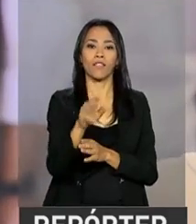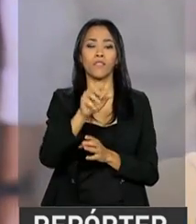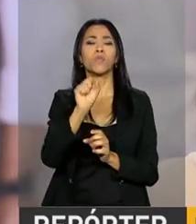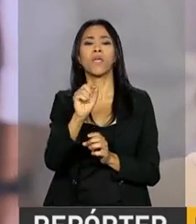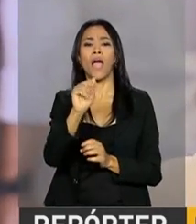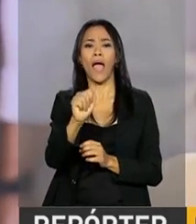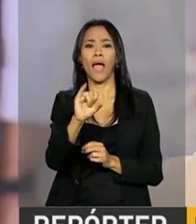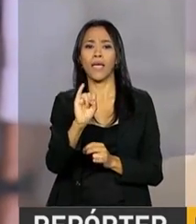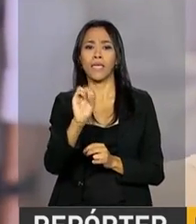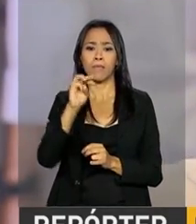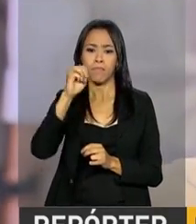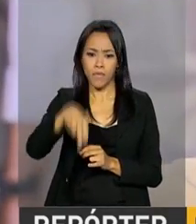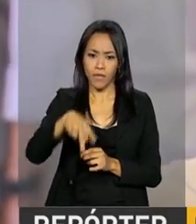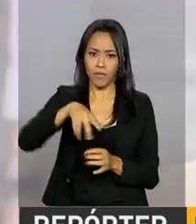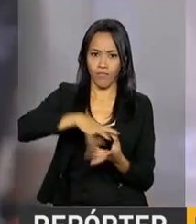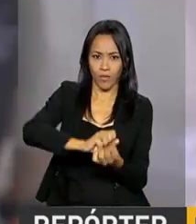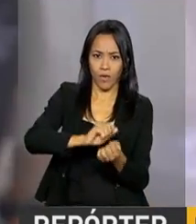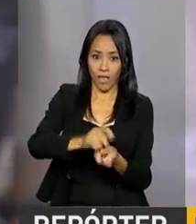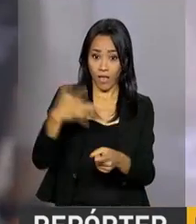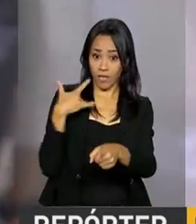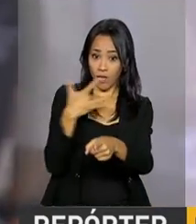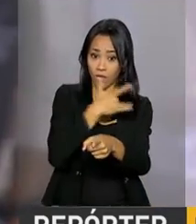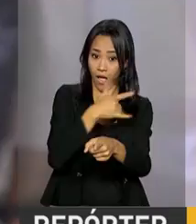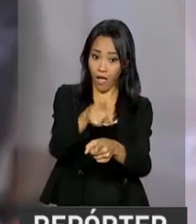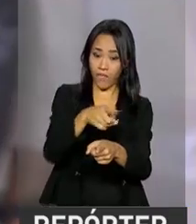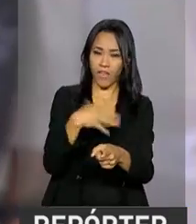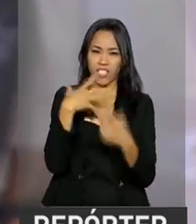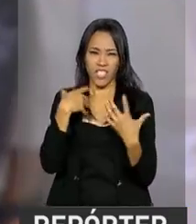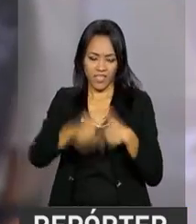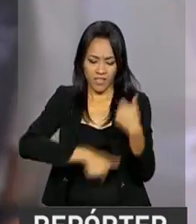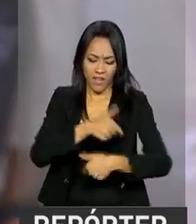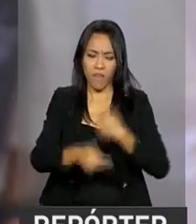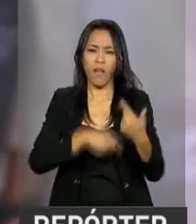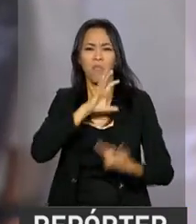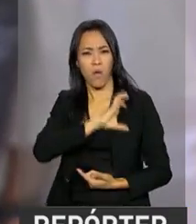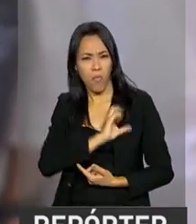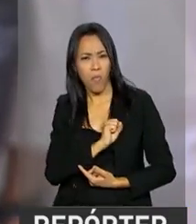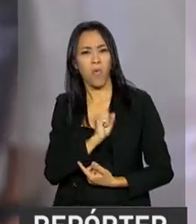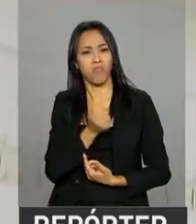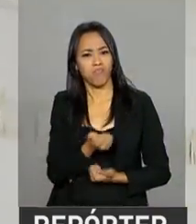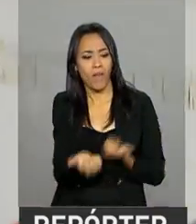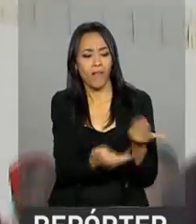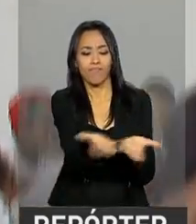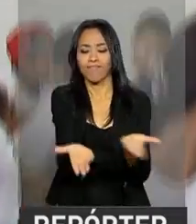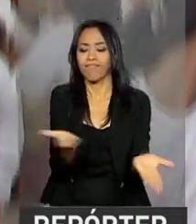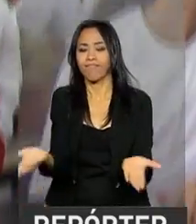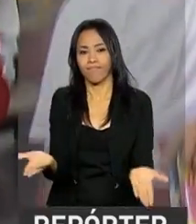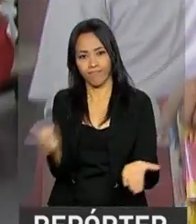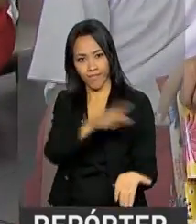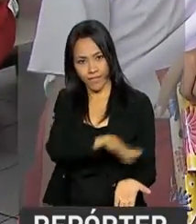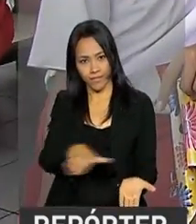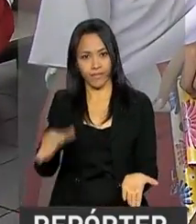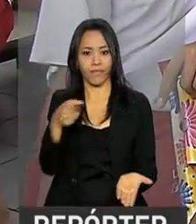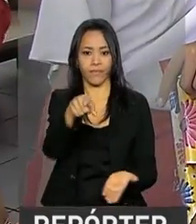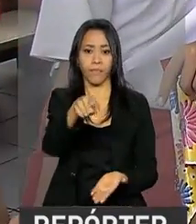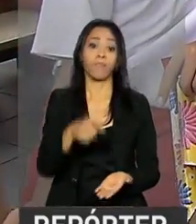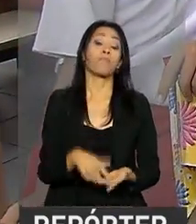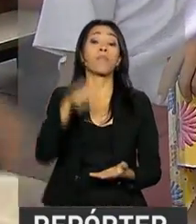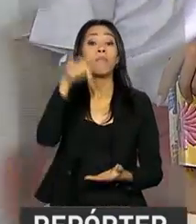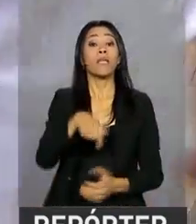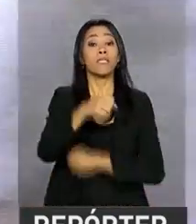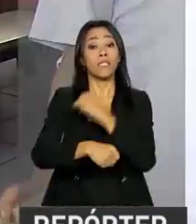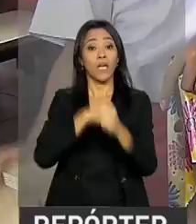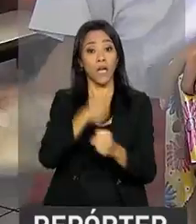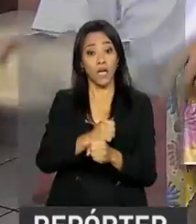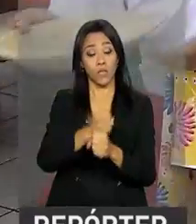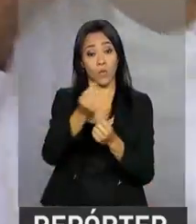alimento saudável PR as Crianças A gente trabalha com amor muito amor pra criança para esse ano o orçamento do pinis